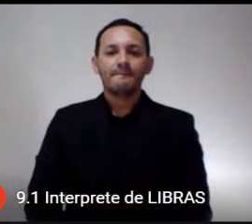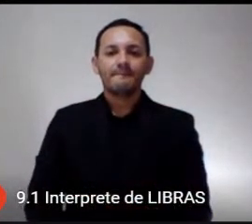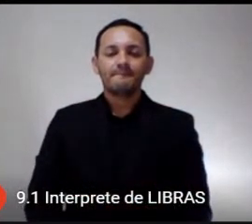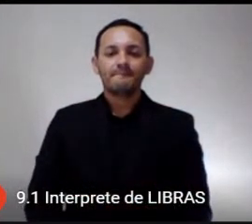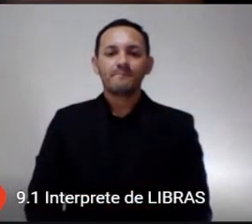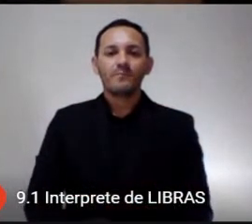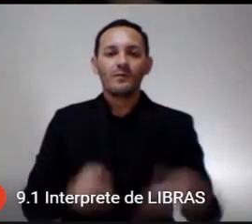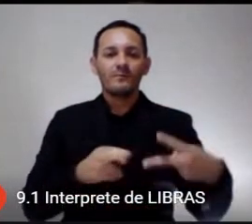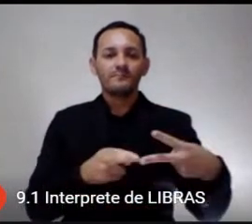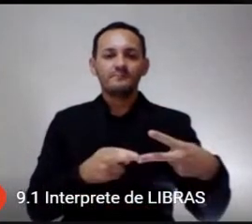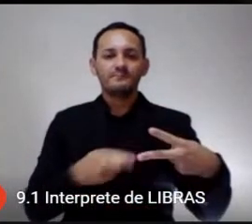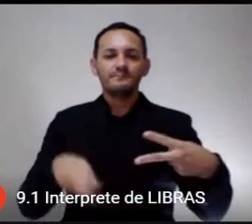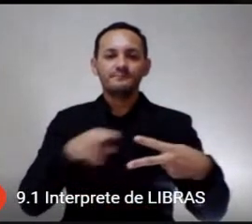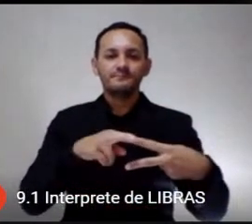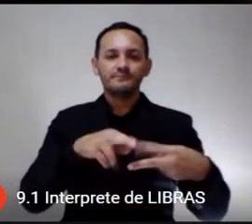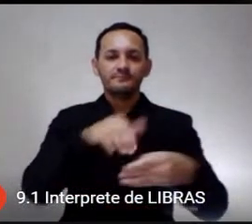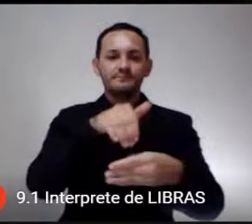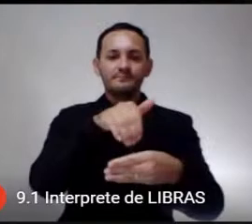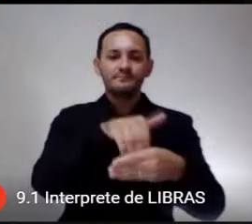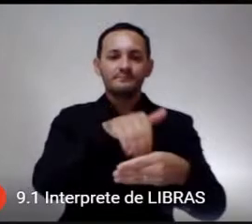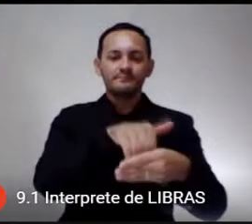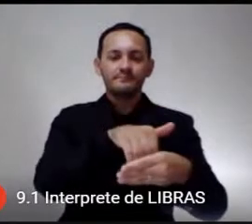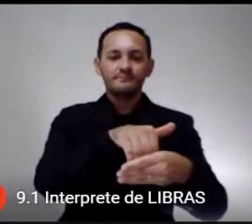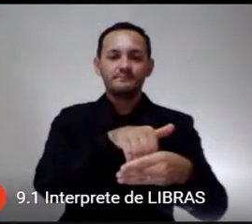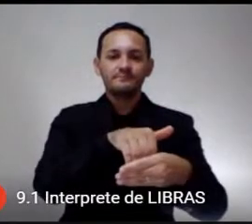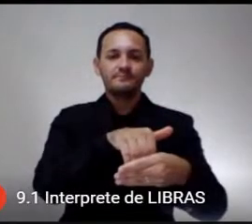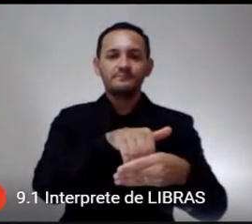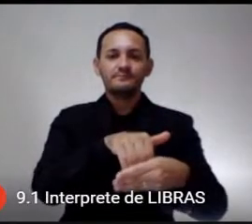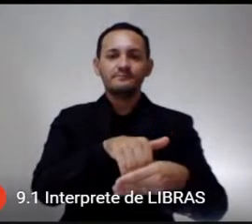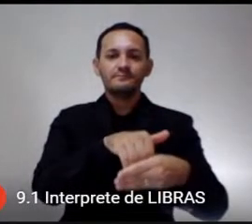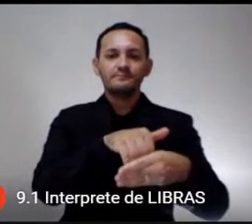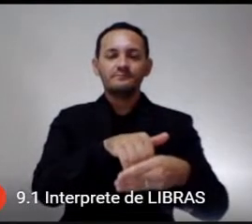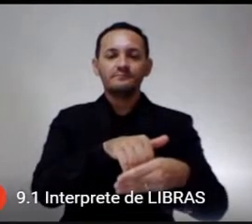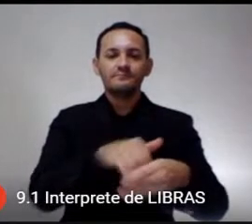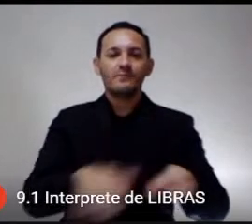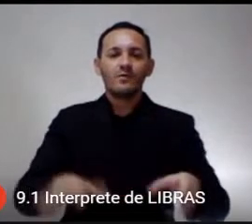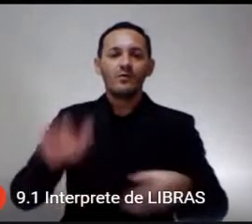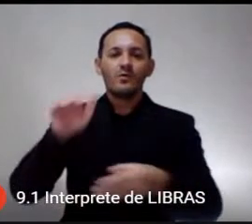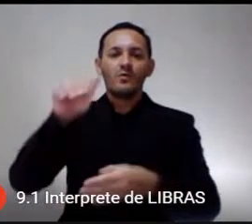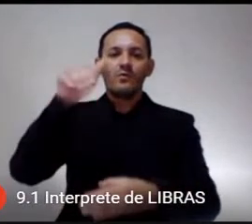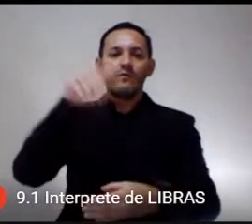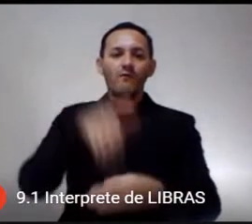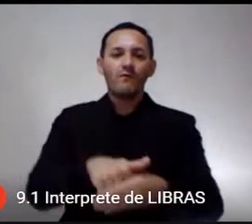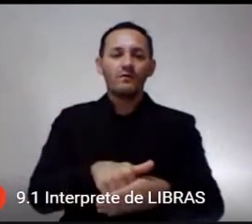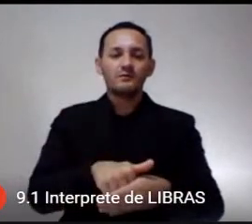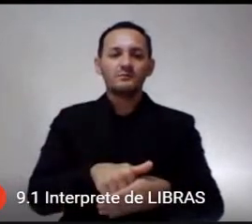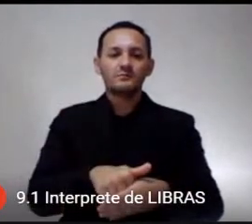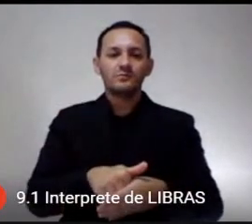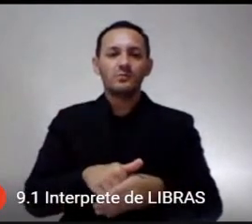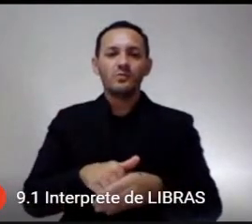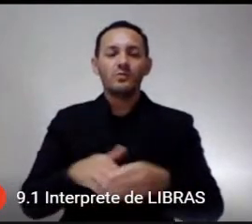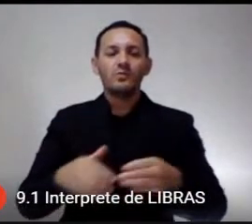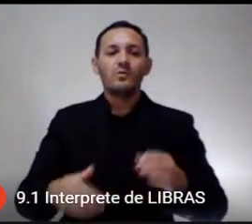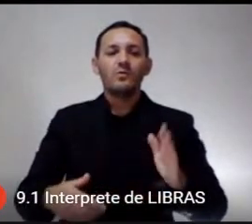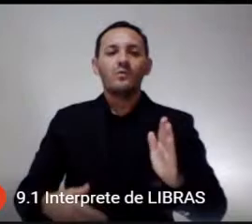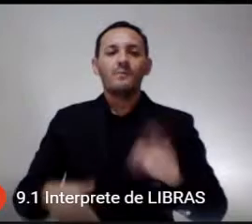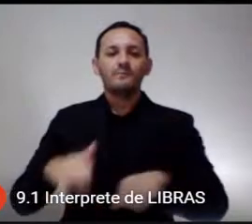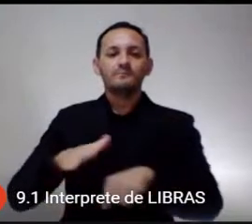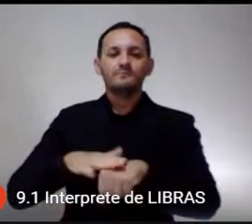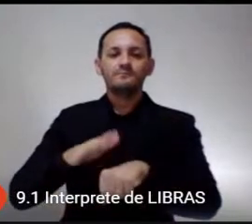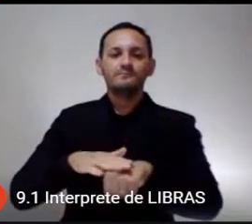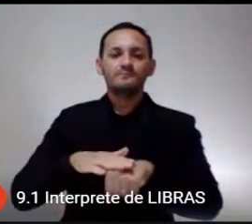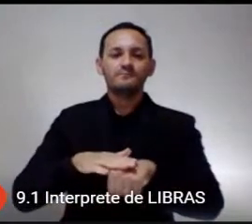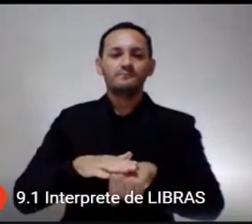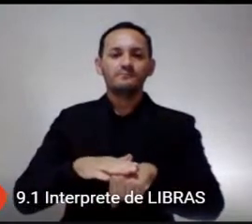recurso eleitoral, em cujo voto o ilustre relator, juiz Rony Clay Alves Moraes, votou